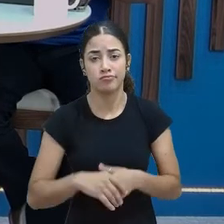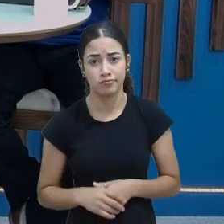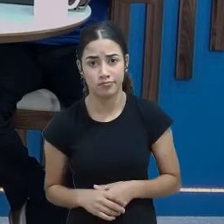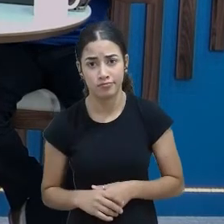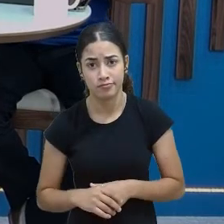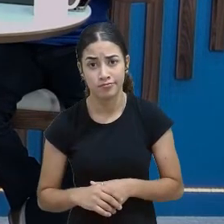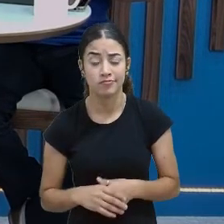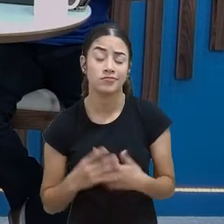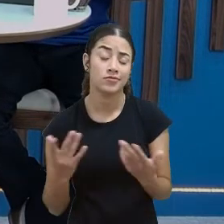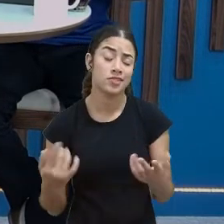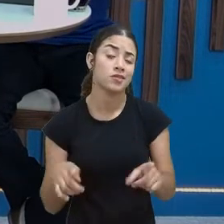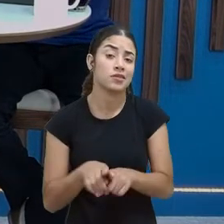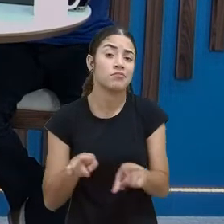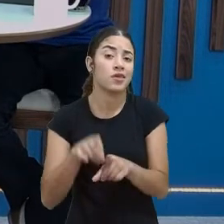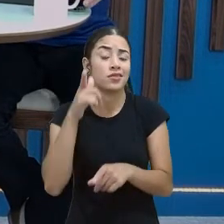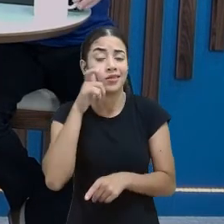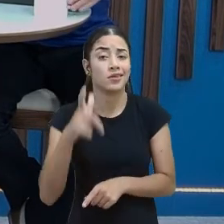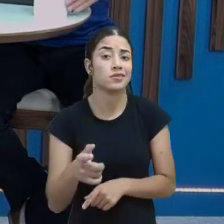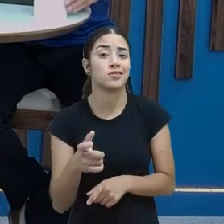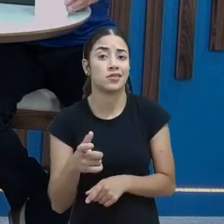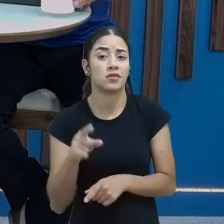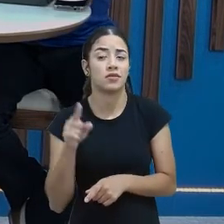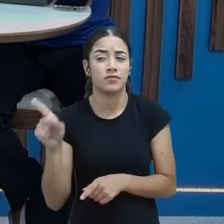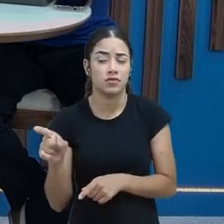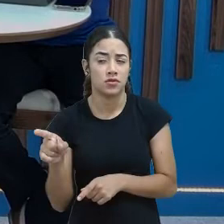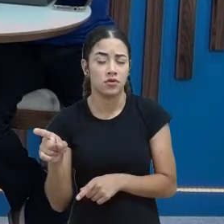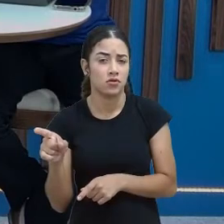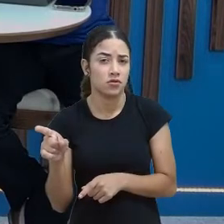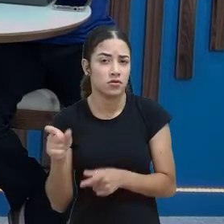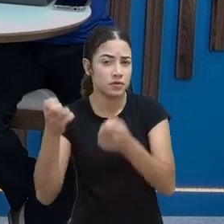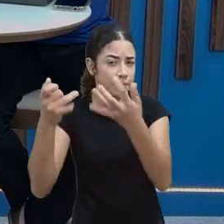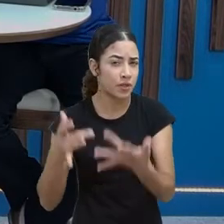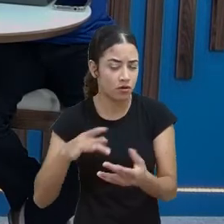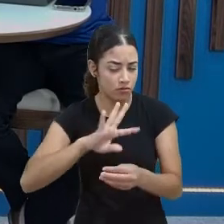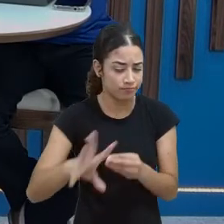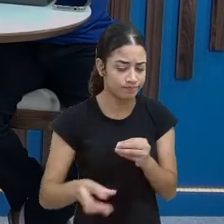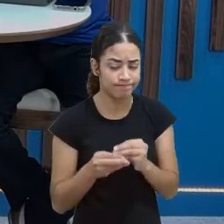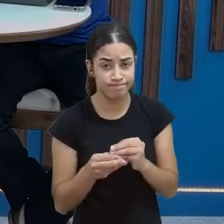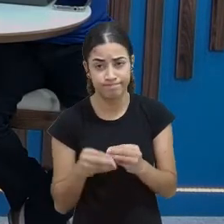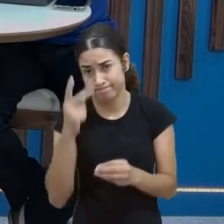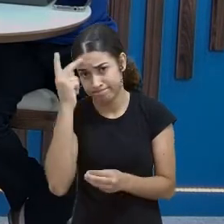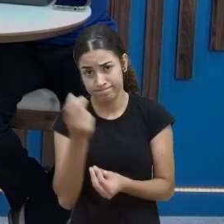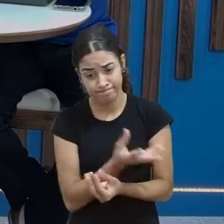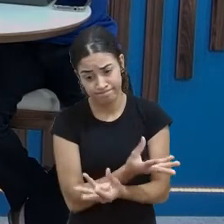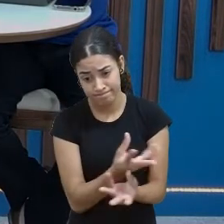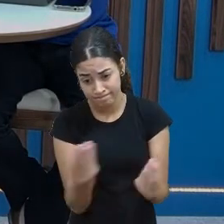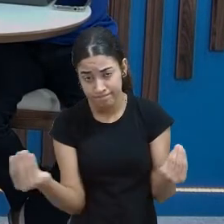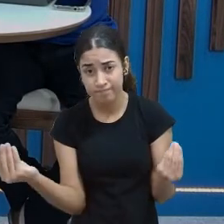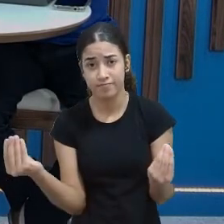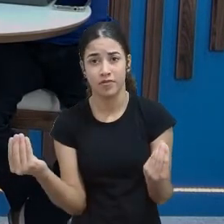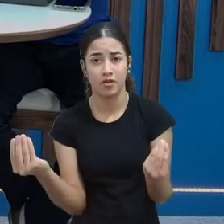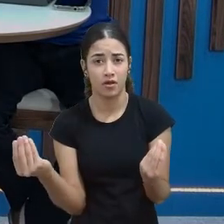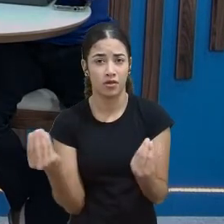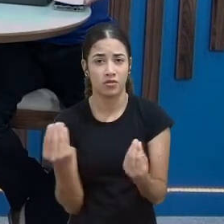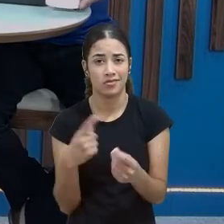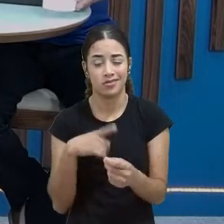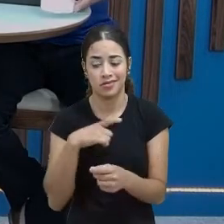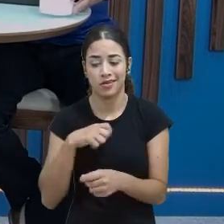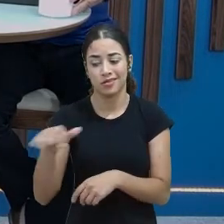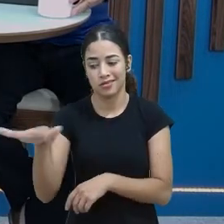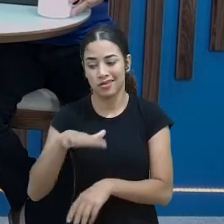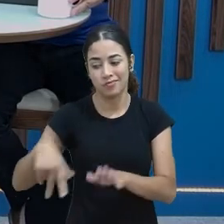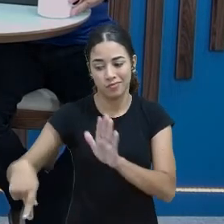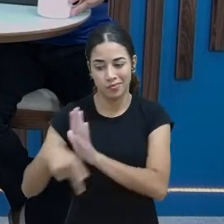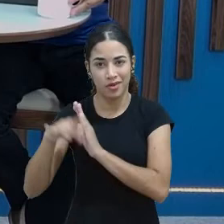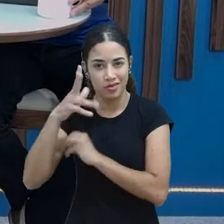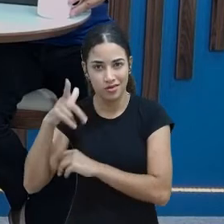Isso. E é interessante, né, puxando esse link, que muitos dessas pessoas que foram arrancadas dos seus territórios